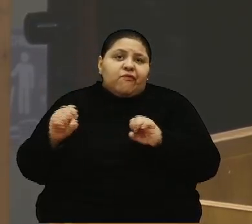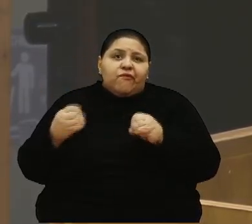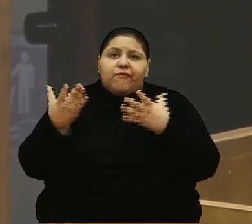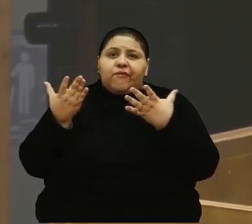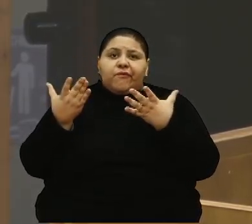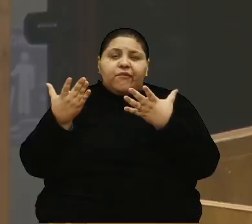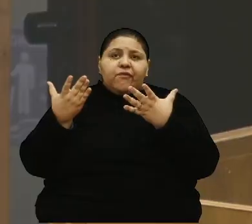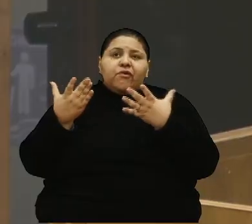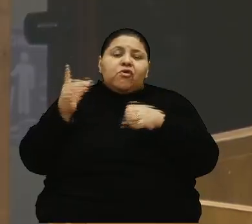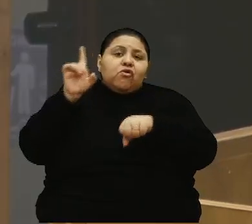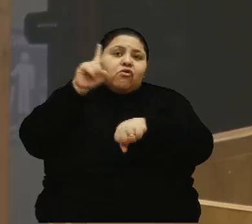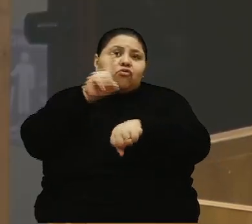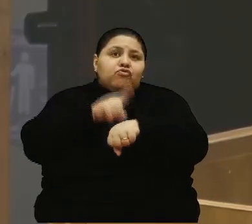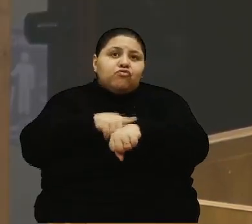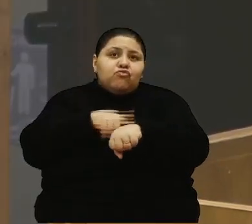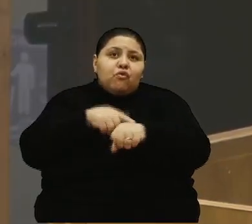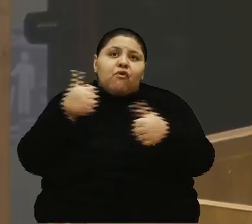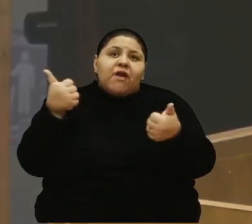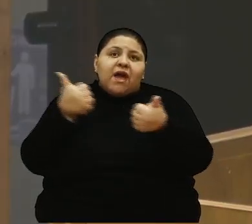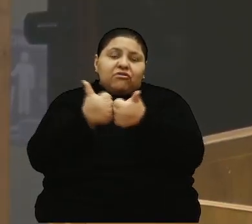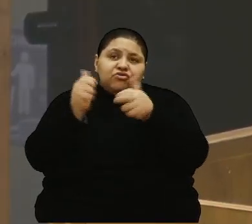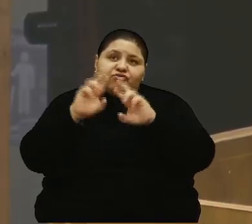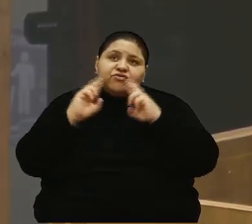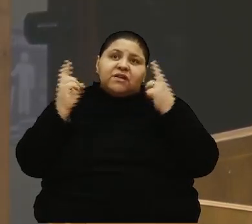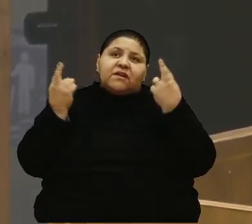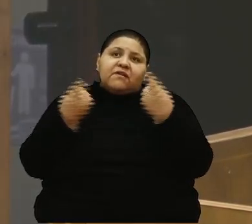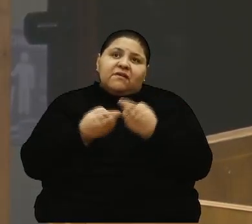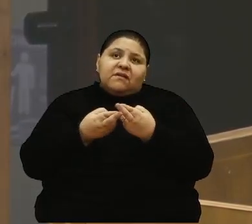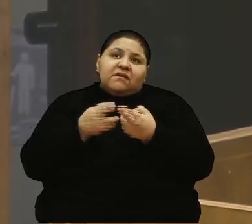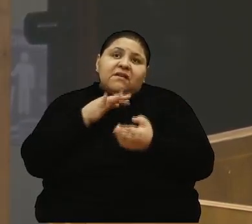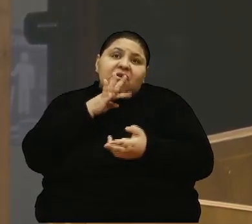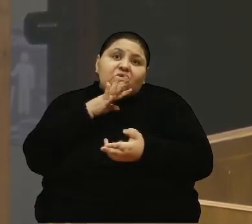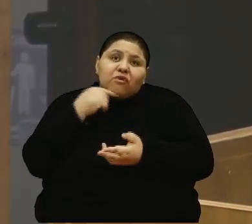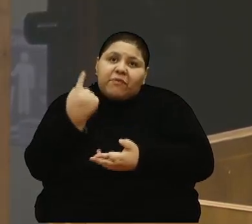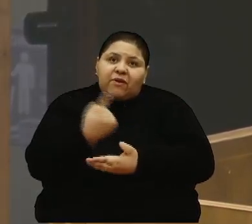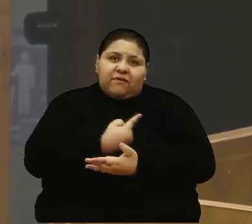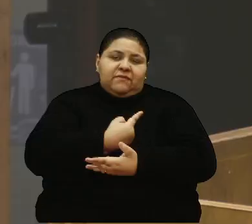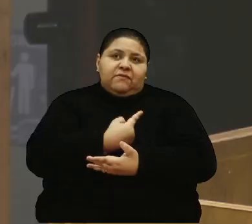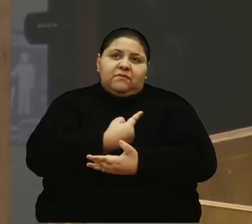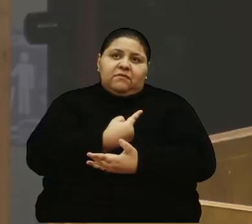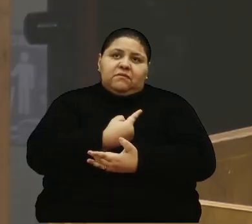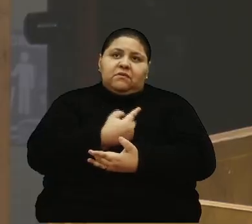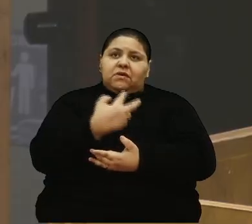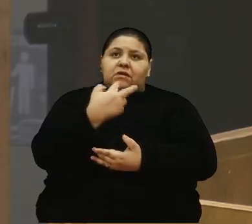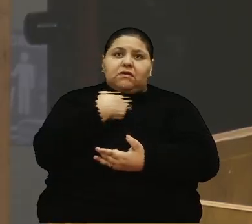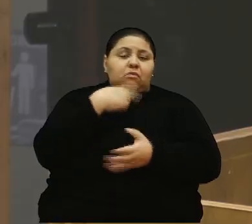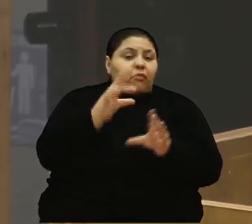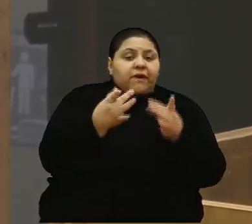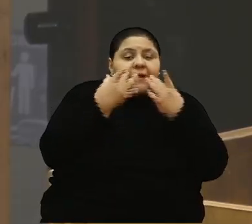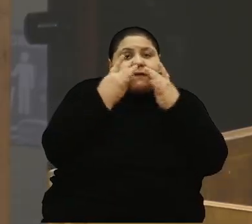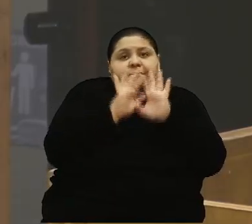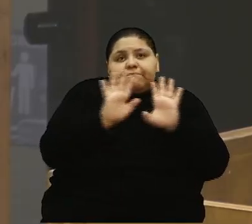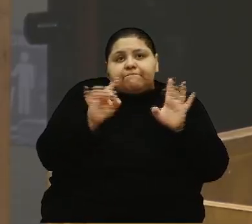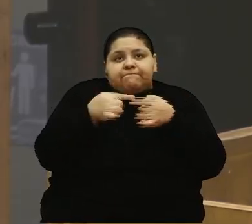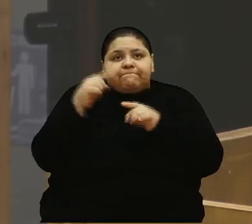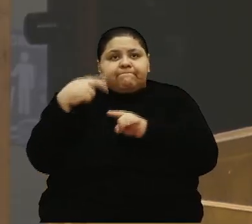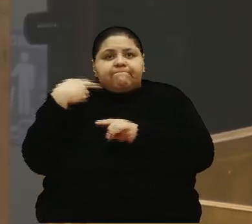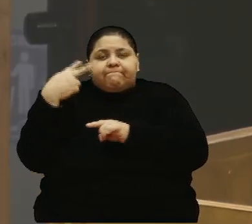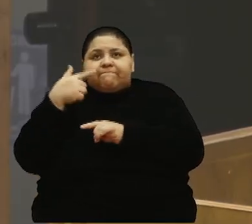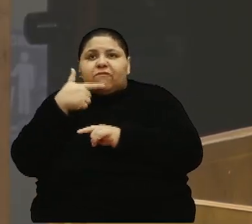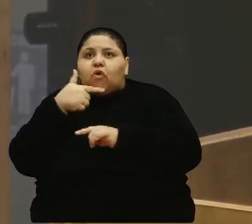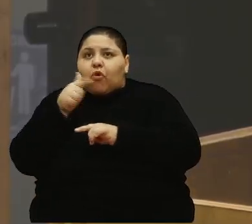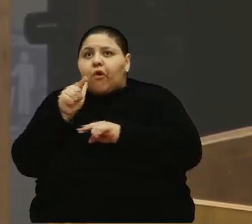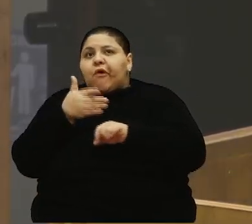evento no meio de uma sessão plenária. Fica ruim para nós, fica ruim e a gente não pode dar atenção. Mas os vereadores que